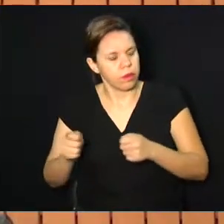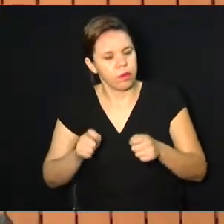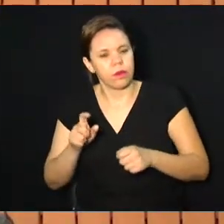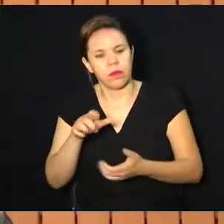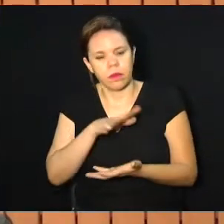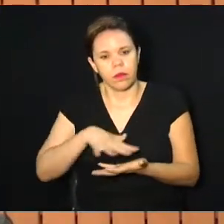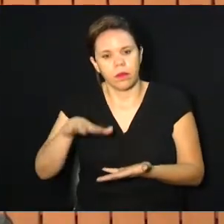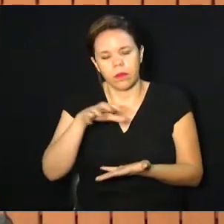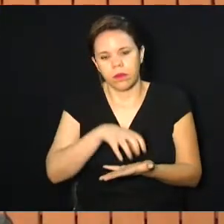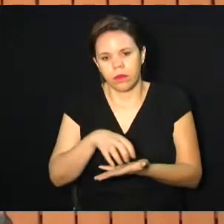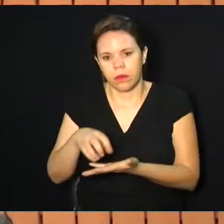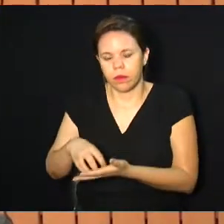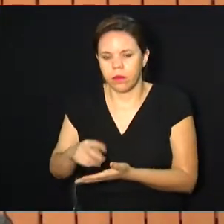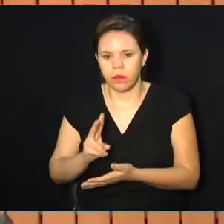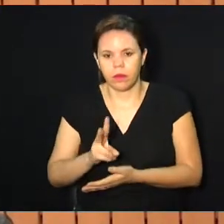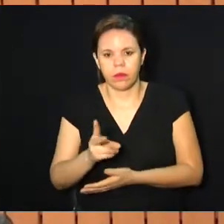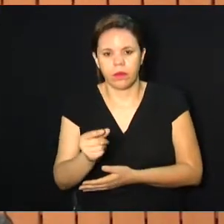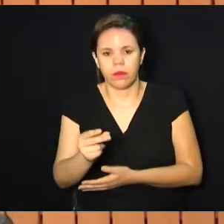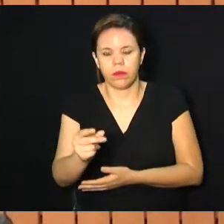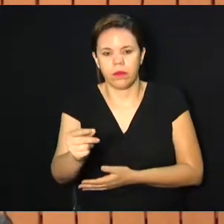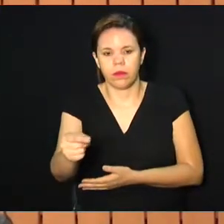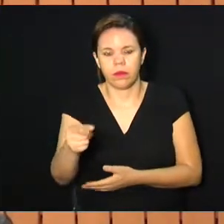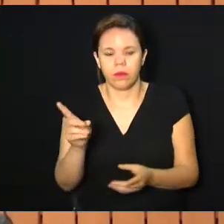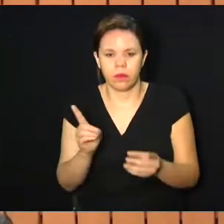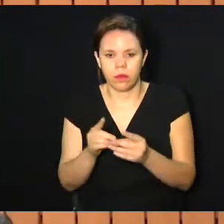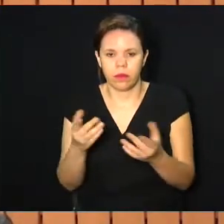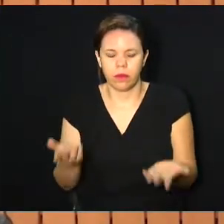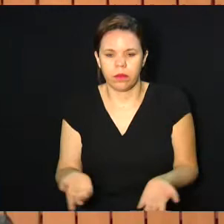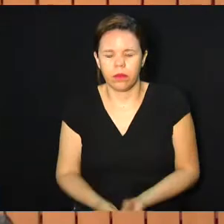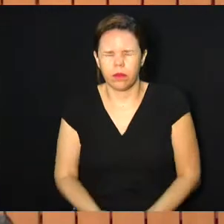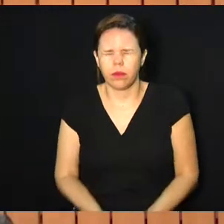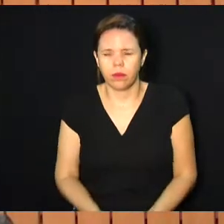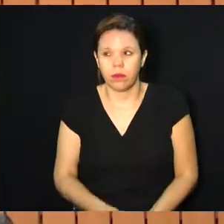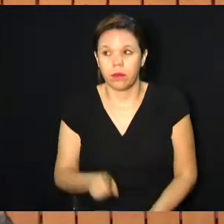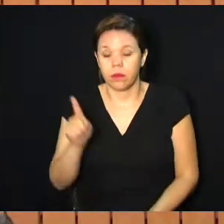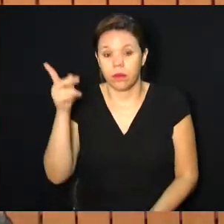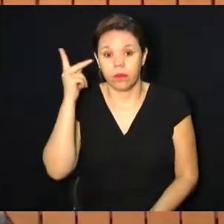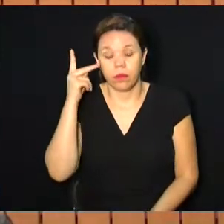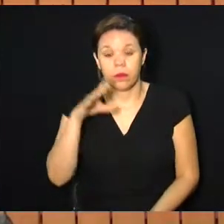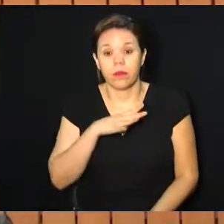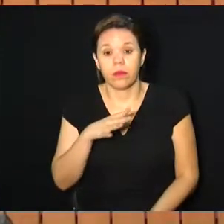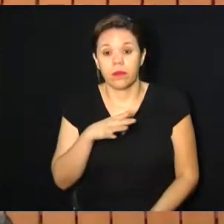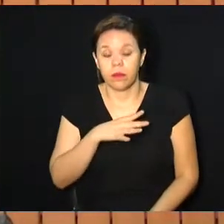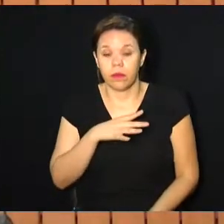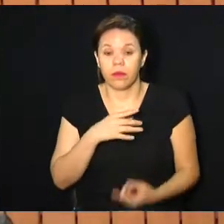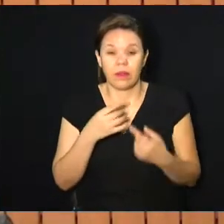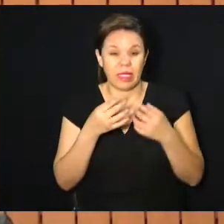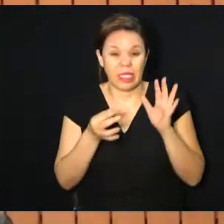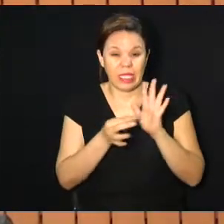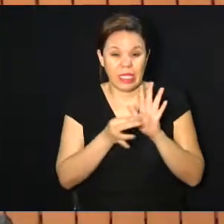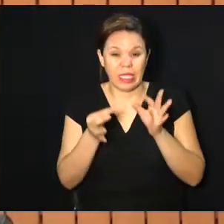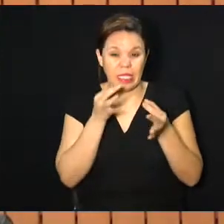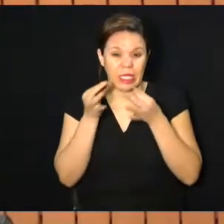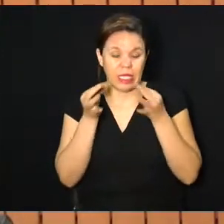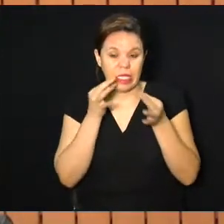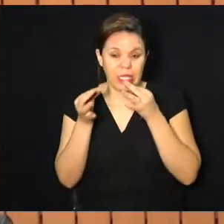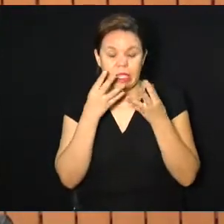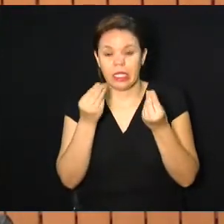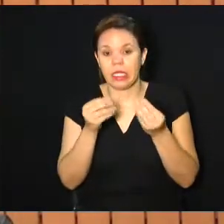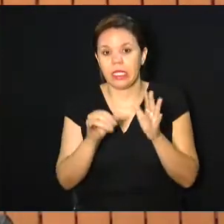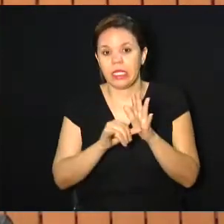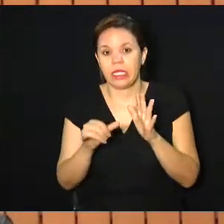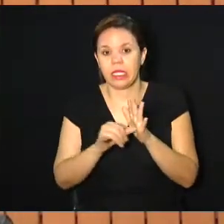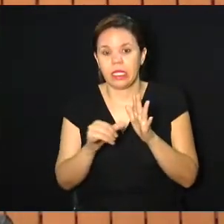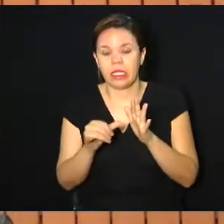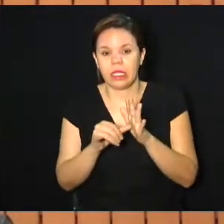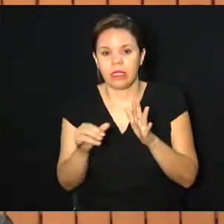acabam se perpetuando no serviço, né? Em São Paulo, a gente criticou bastante a competitividade do edital,